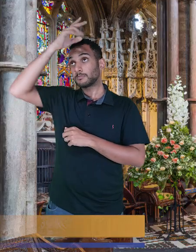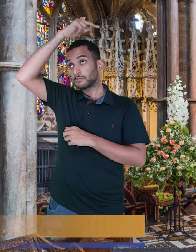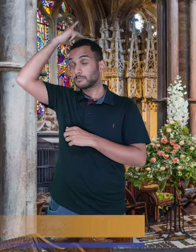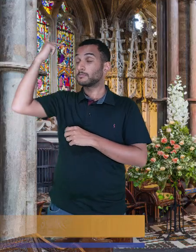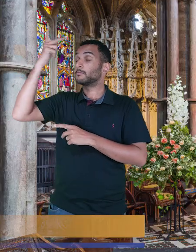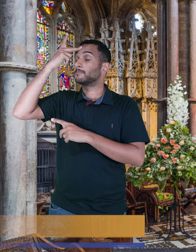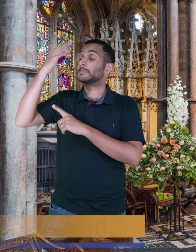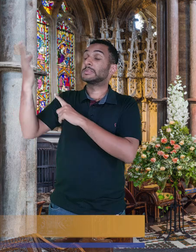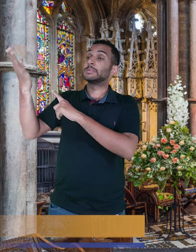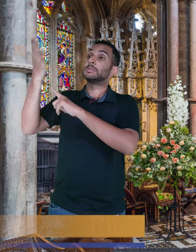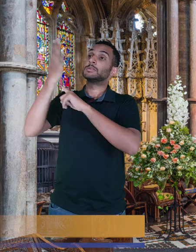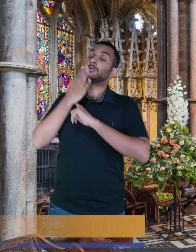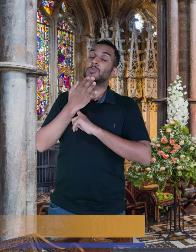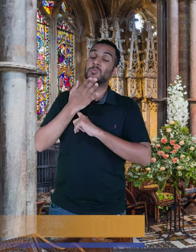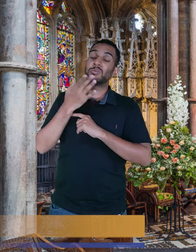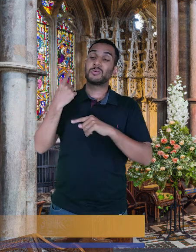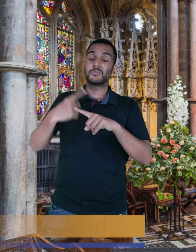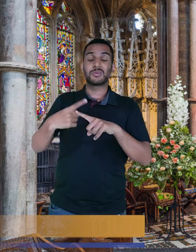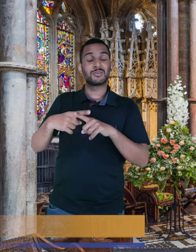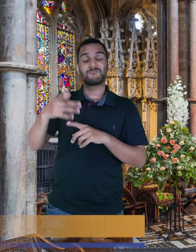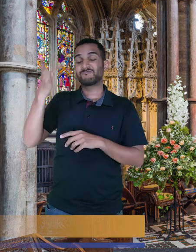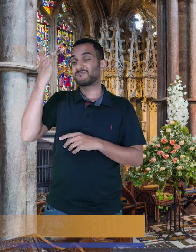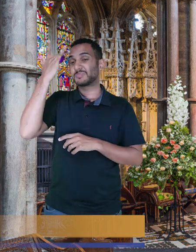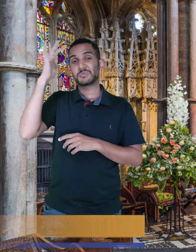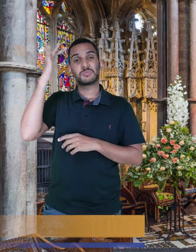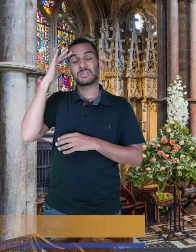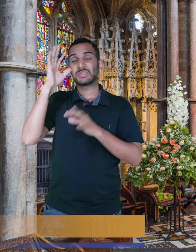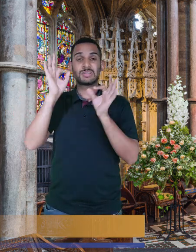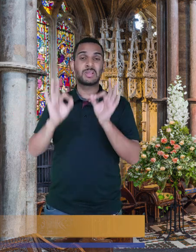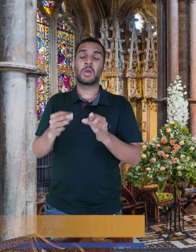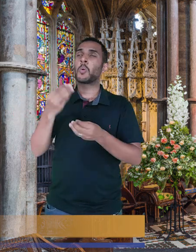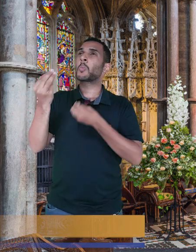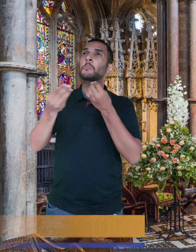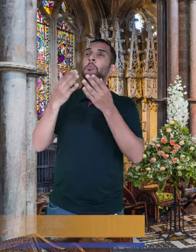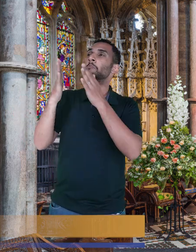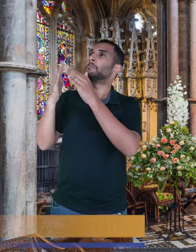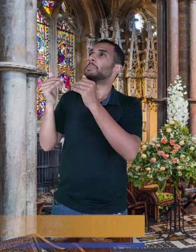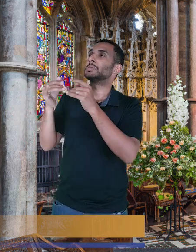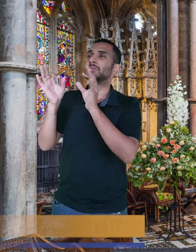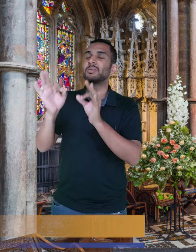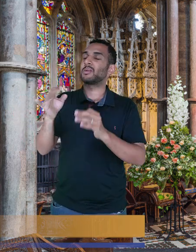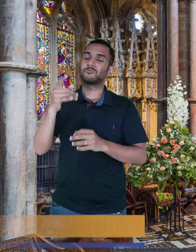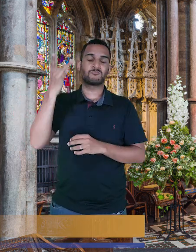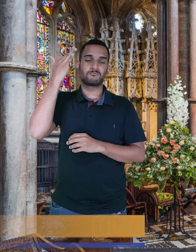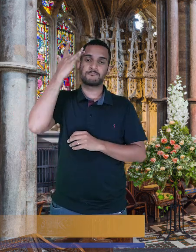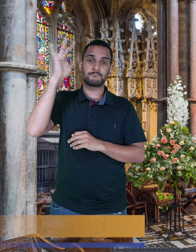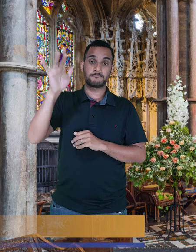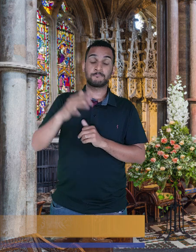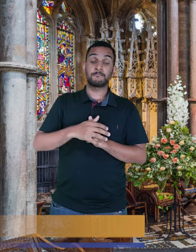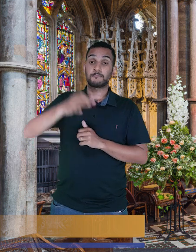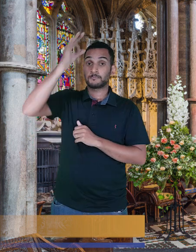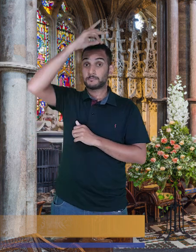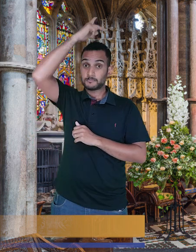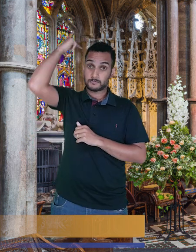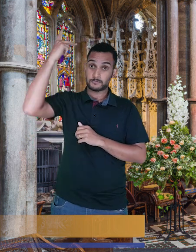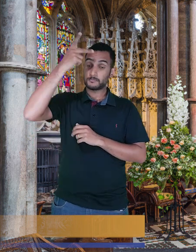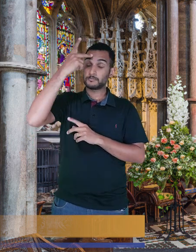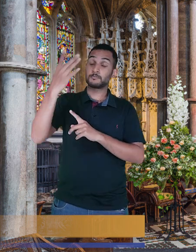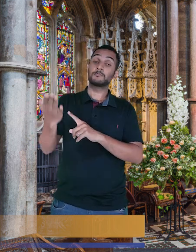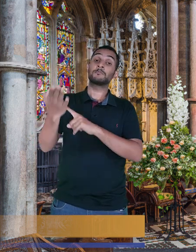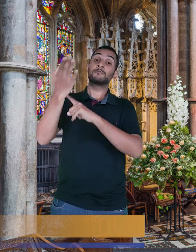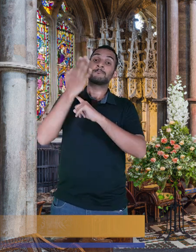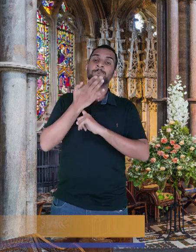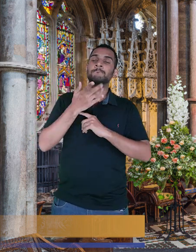é o Espírito que vem em socorro da nossa fraqueza, porque não sabemos o que havemos de pedir como convém. O